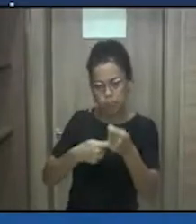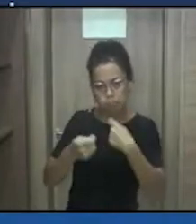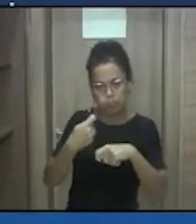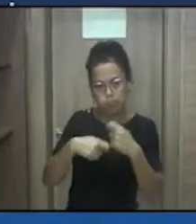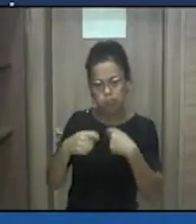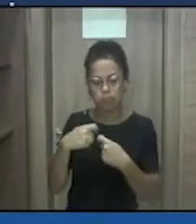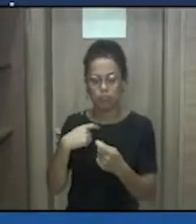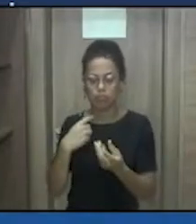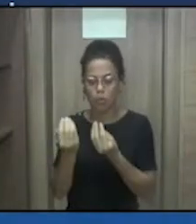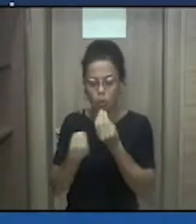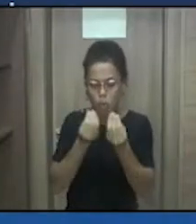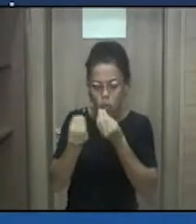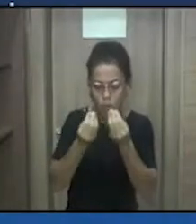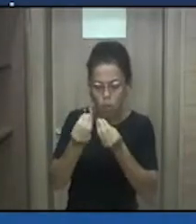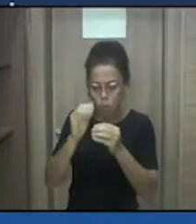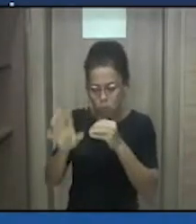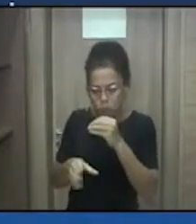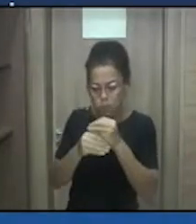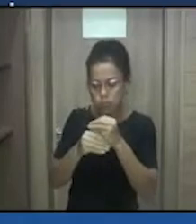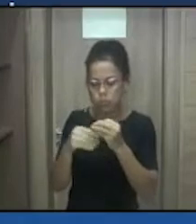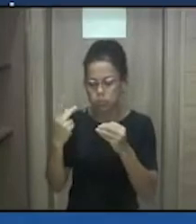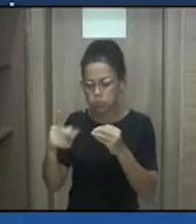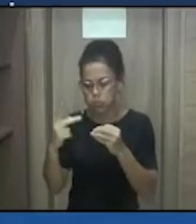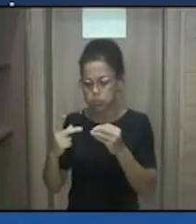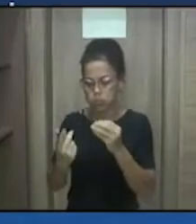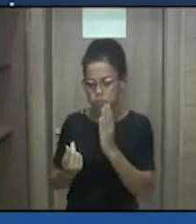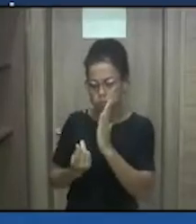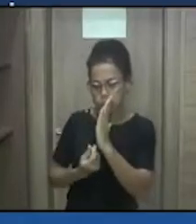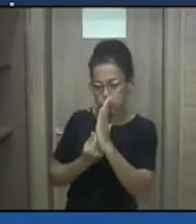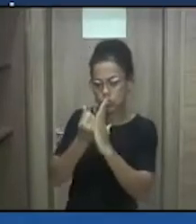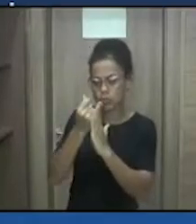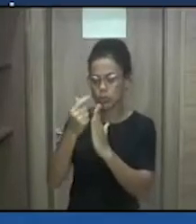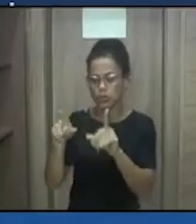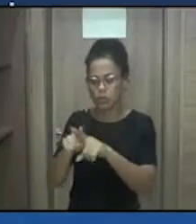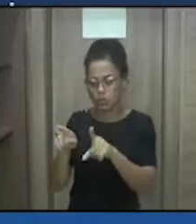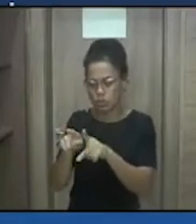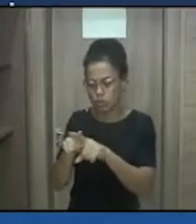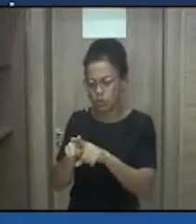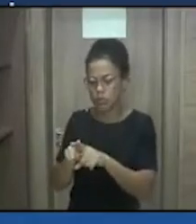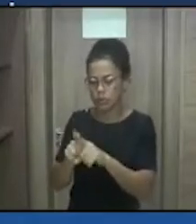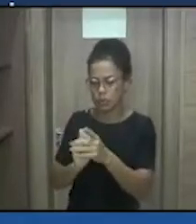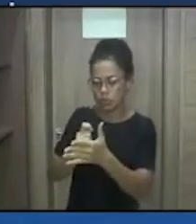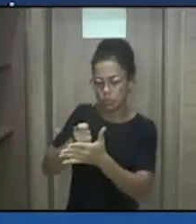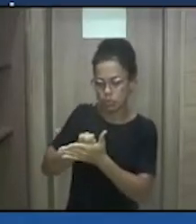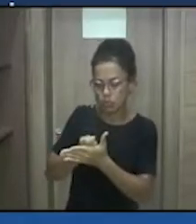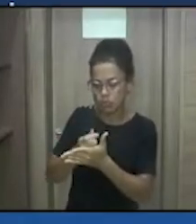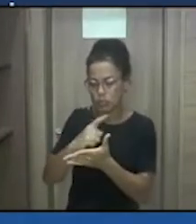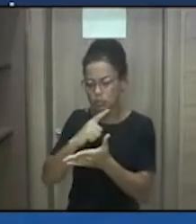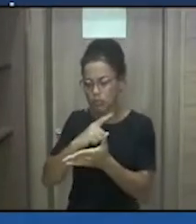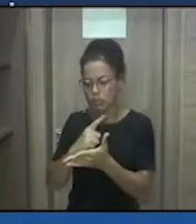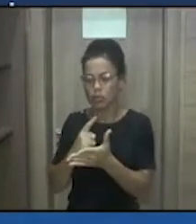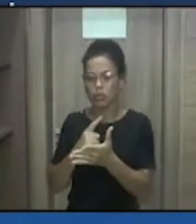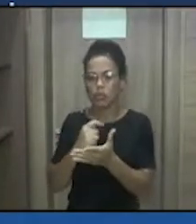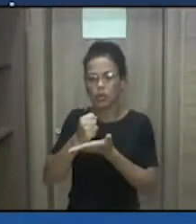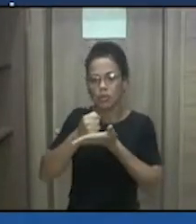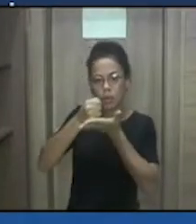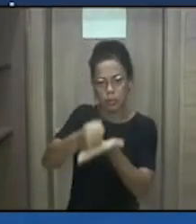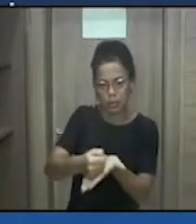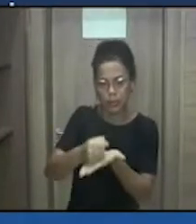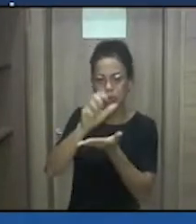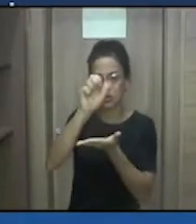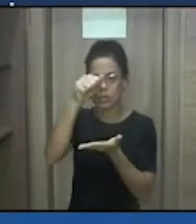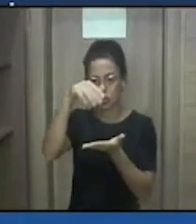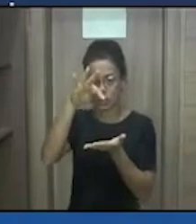uma conformação de estruturas de custo e formação de preço. A gente contou, né, com o apoio de Antônio, que